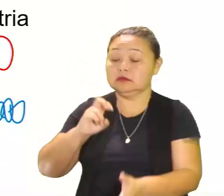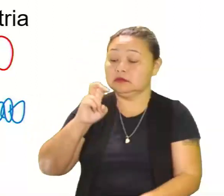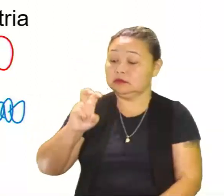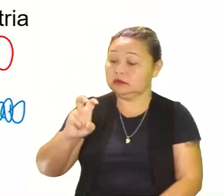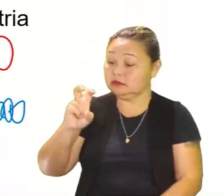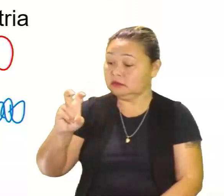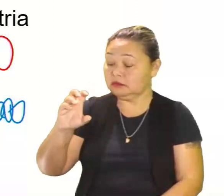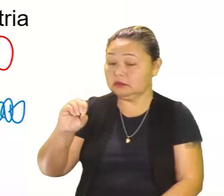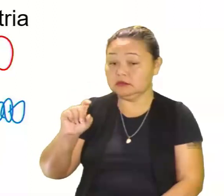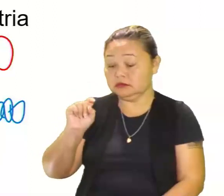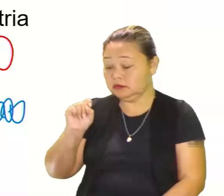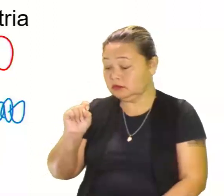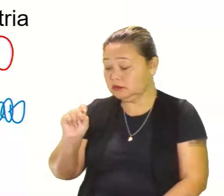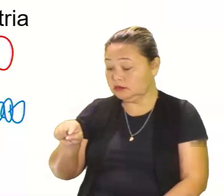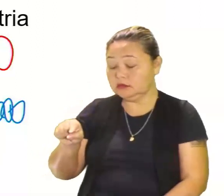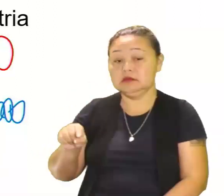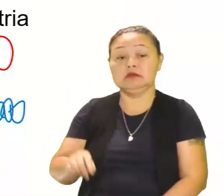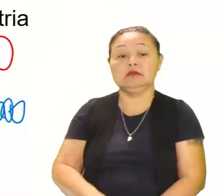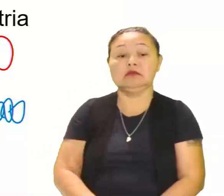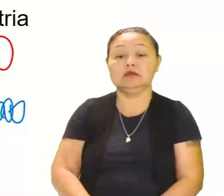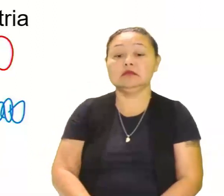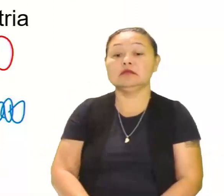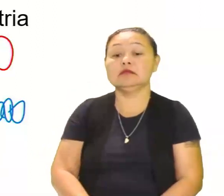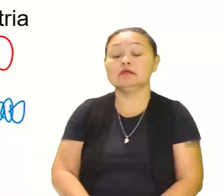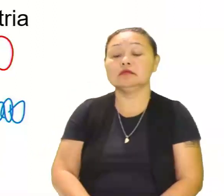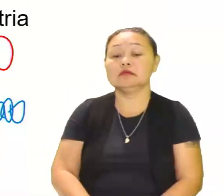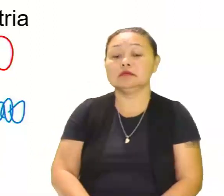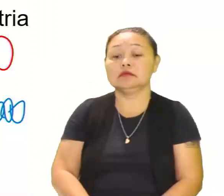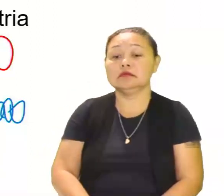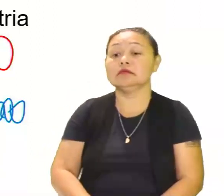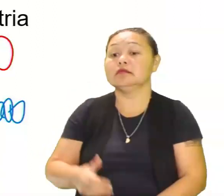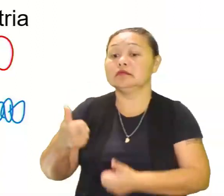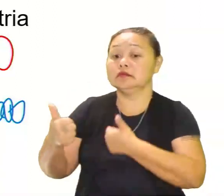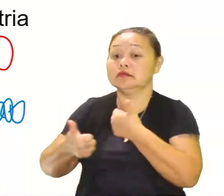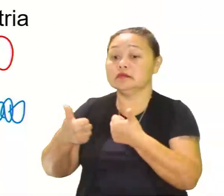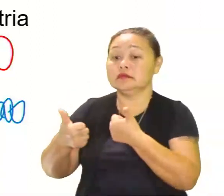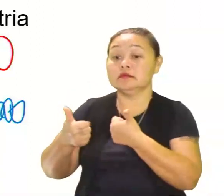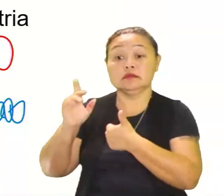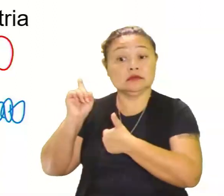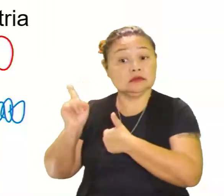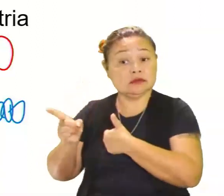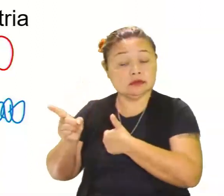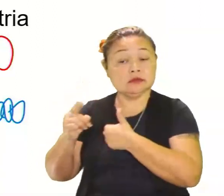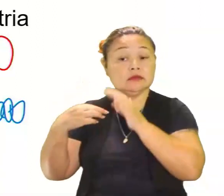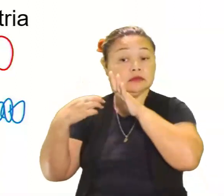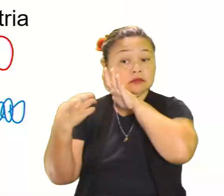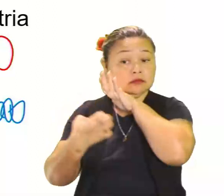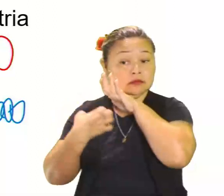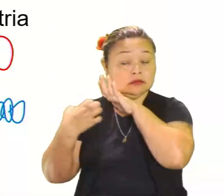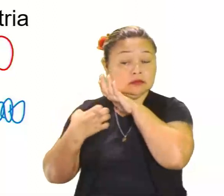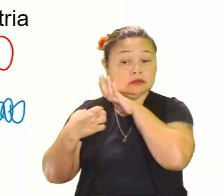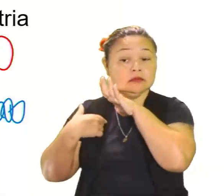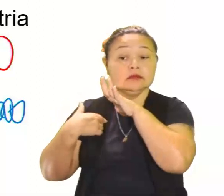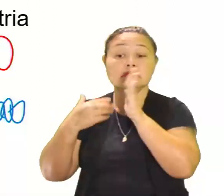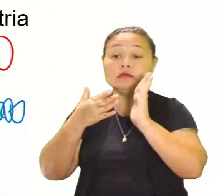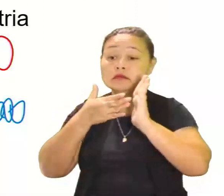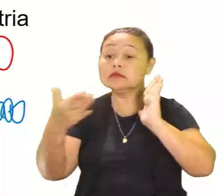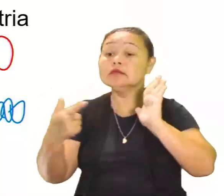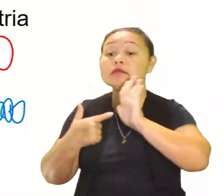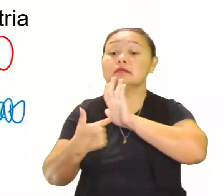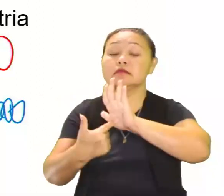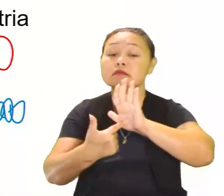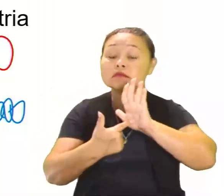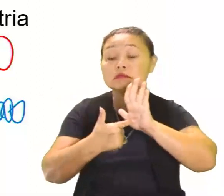ficar com 550 mil. Beleza. Então, nesse caso das indústrias, né, o módulo